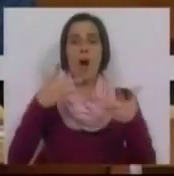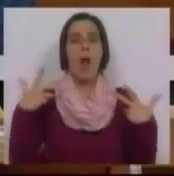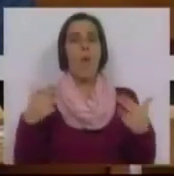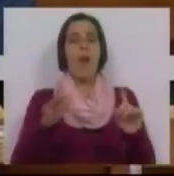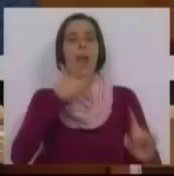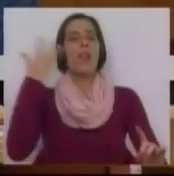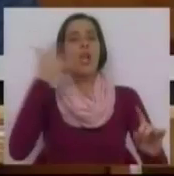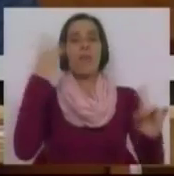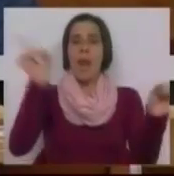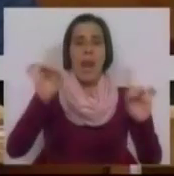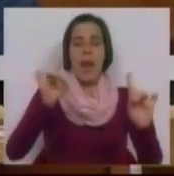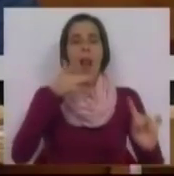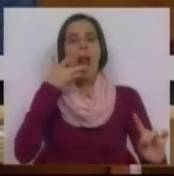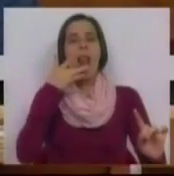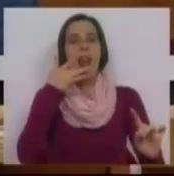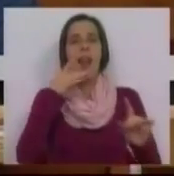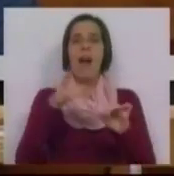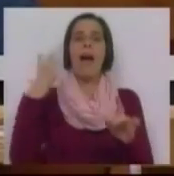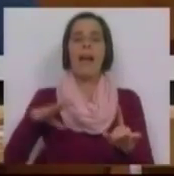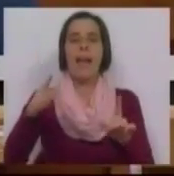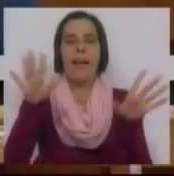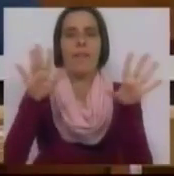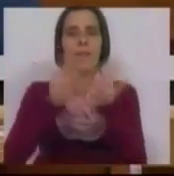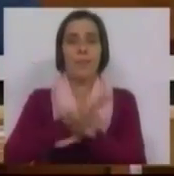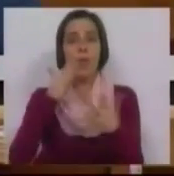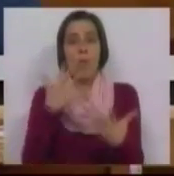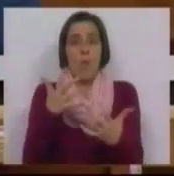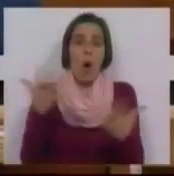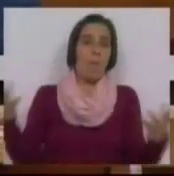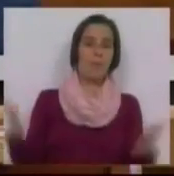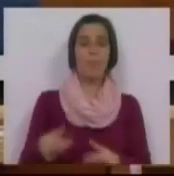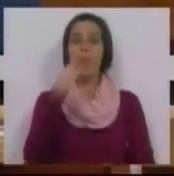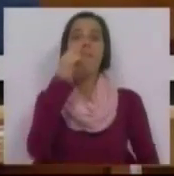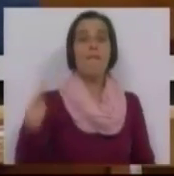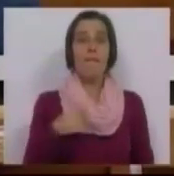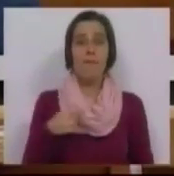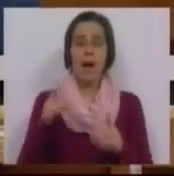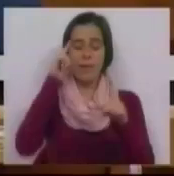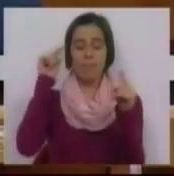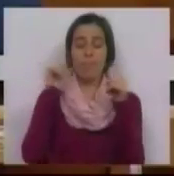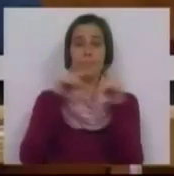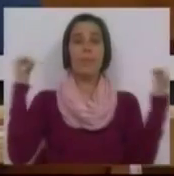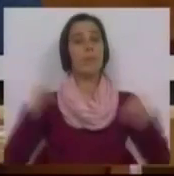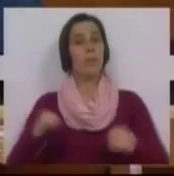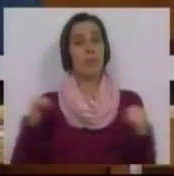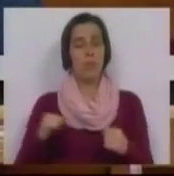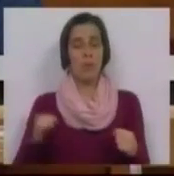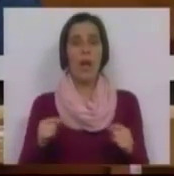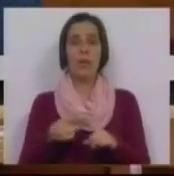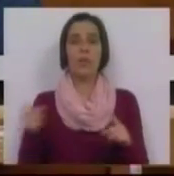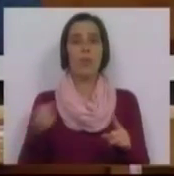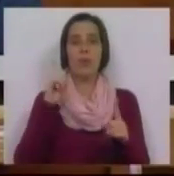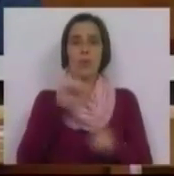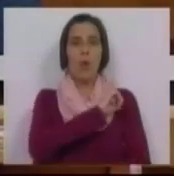austero na demagogia com que quer escamotear o óbvio. O falhanço das metas do memorando não